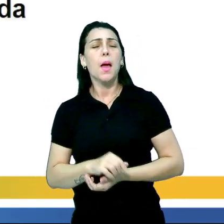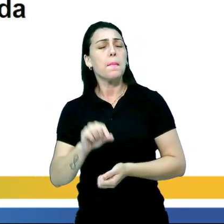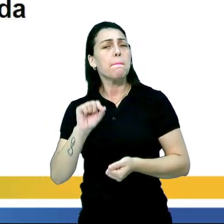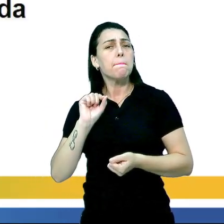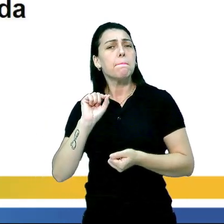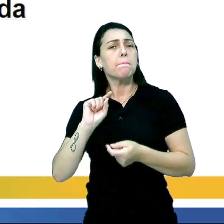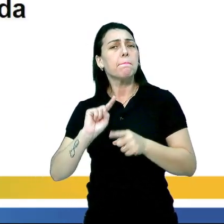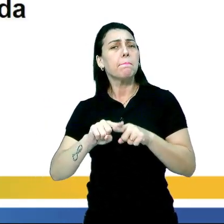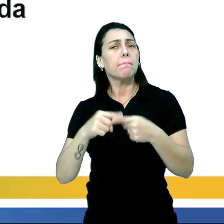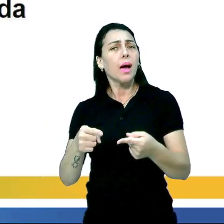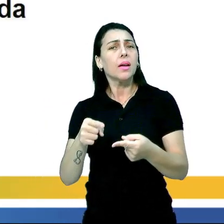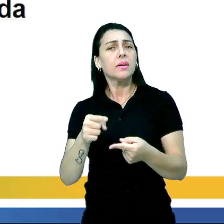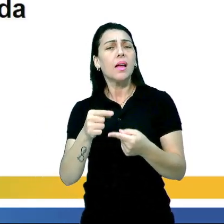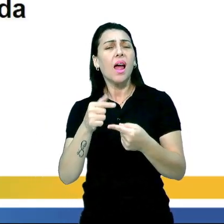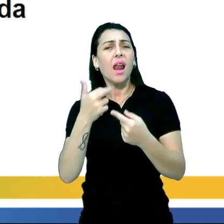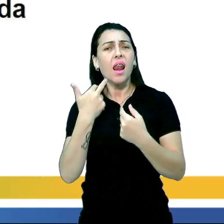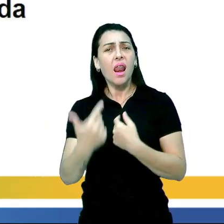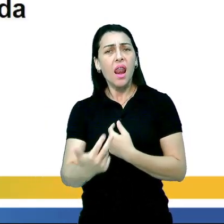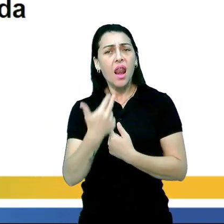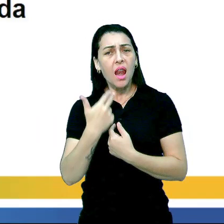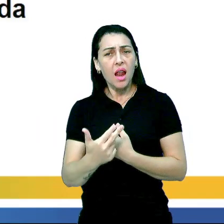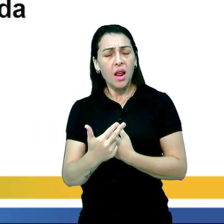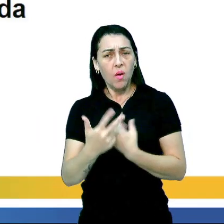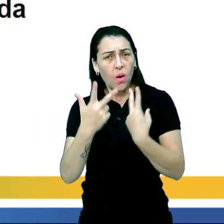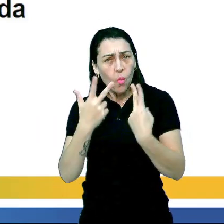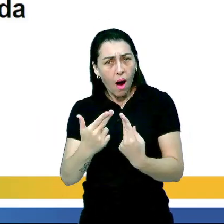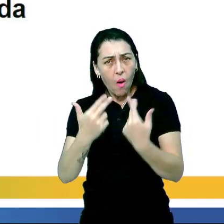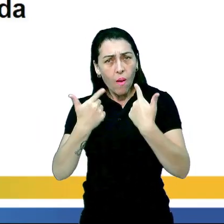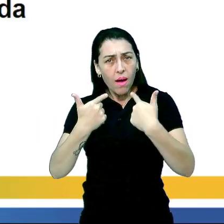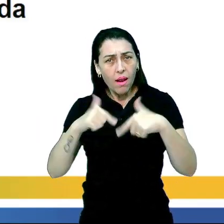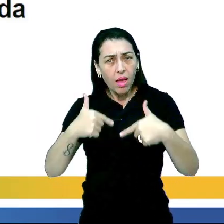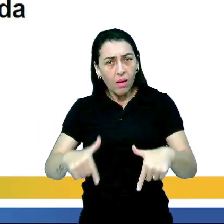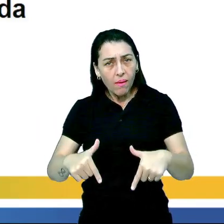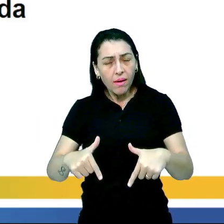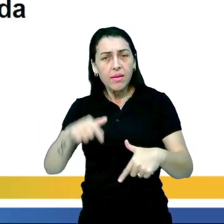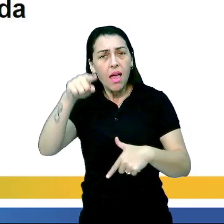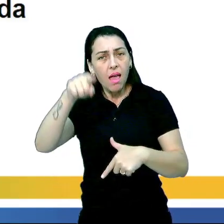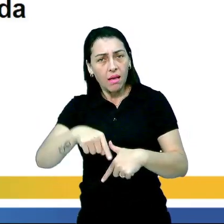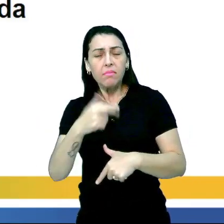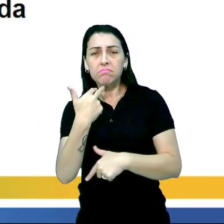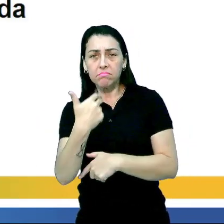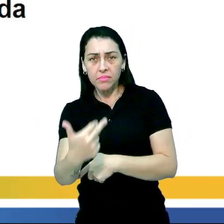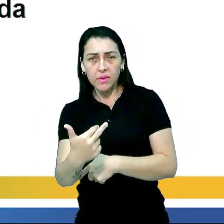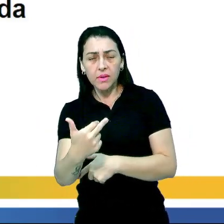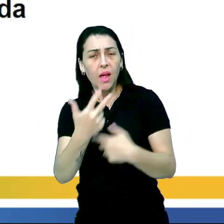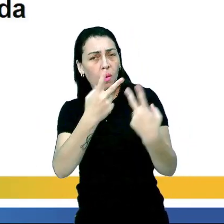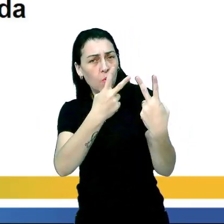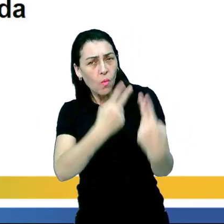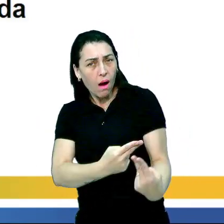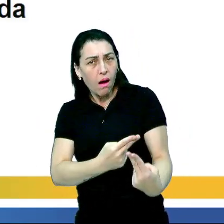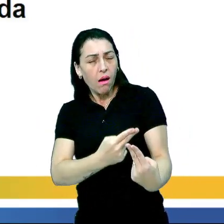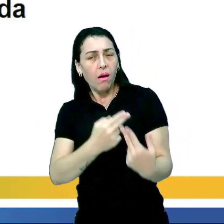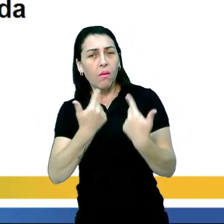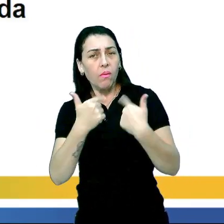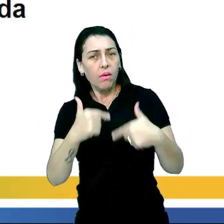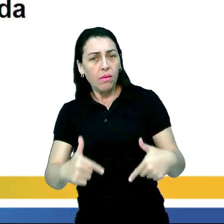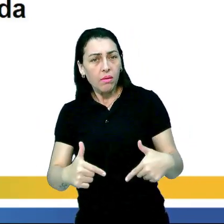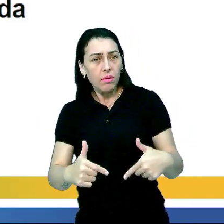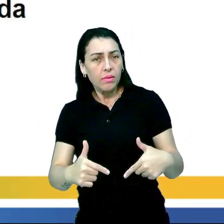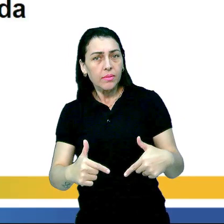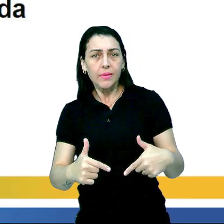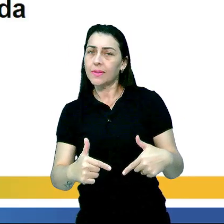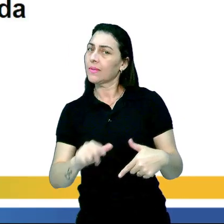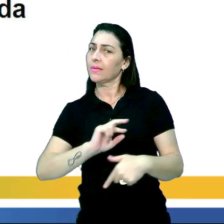Mas afinal, gente, língua é a mesma coisa que linguagem? Será que língua é a mesma coisa que a